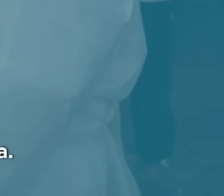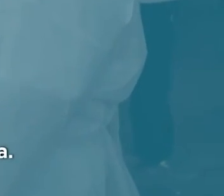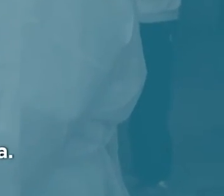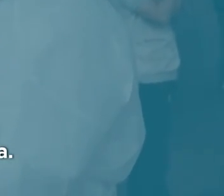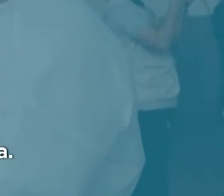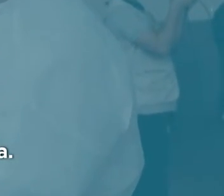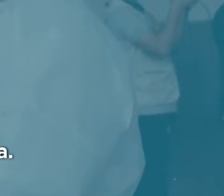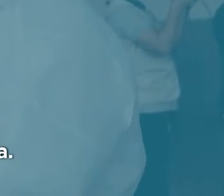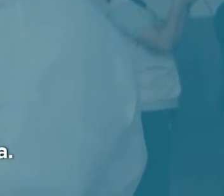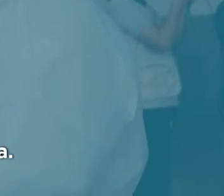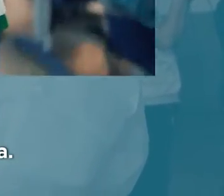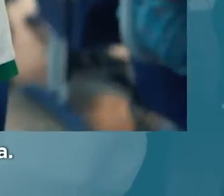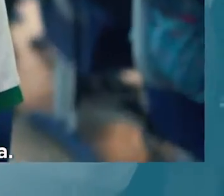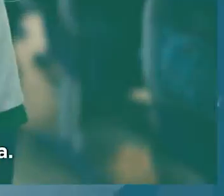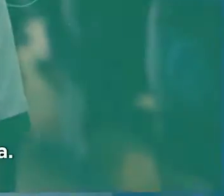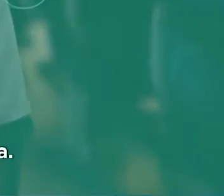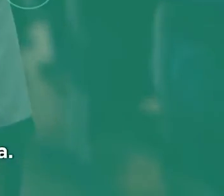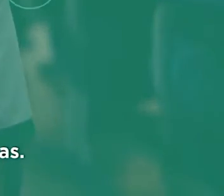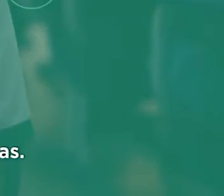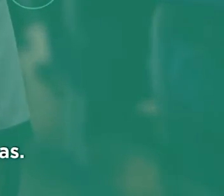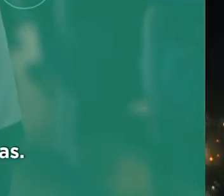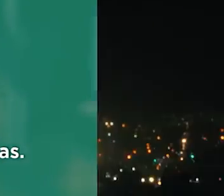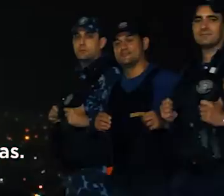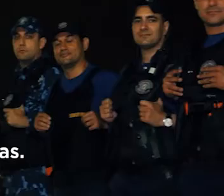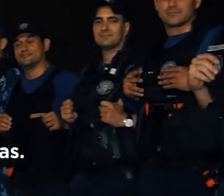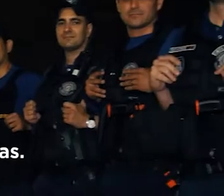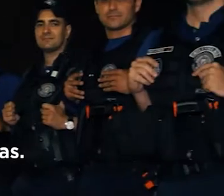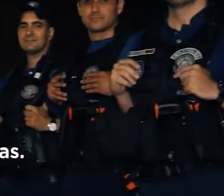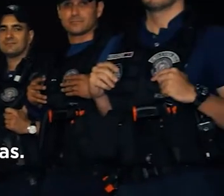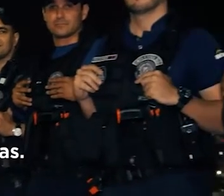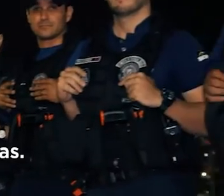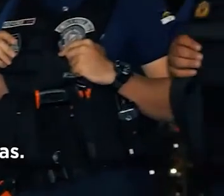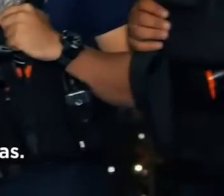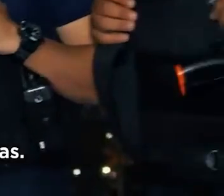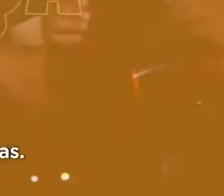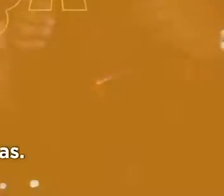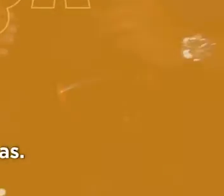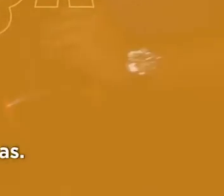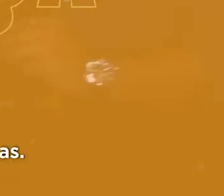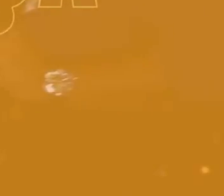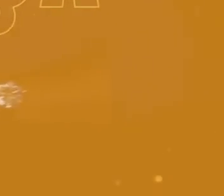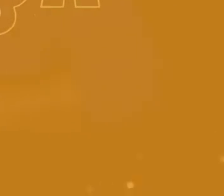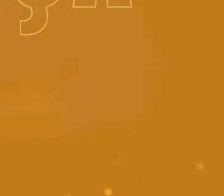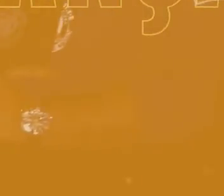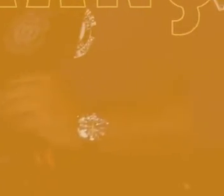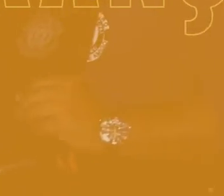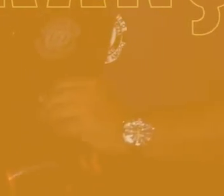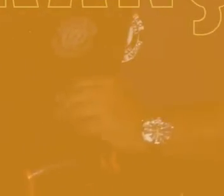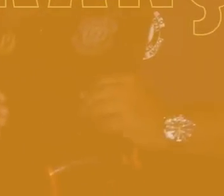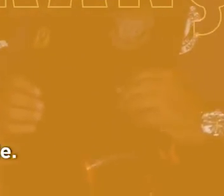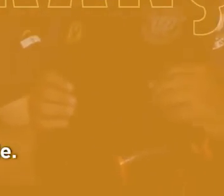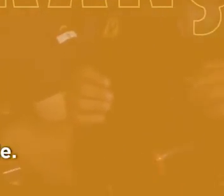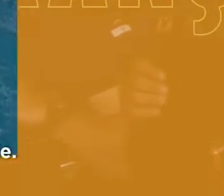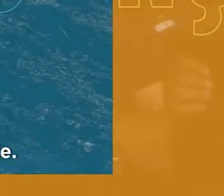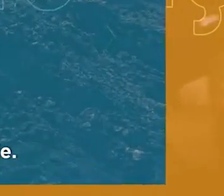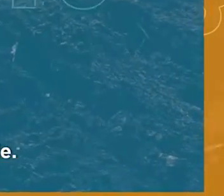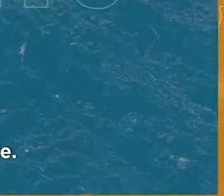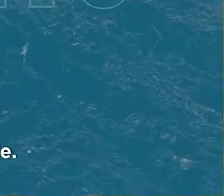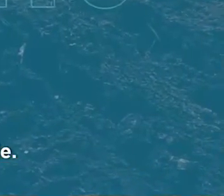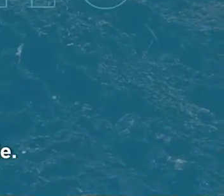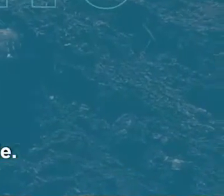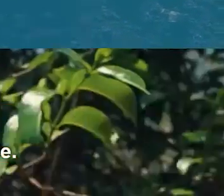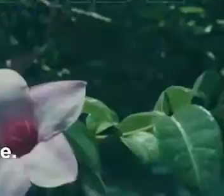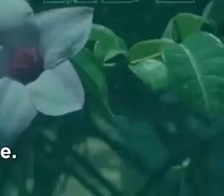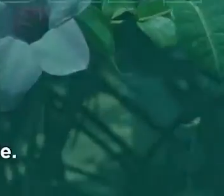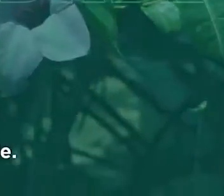Saúde acessível para quem mais precisa. Educação de qualidade para mais crianças. Mais segurança, saneamento nos